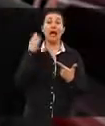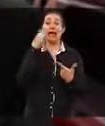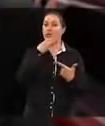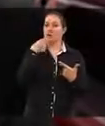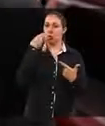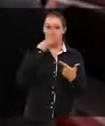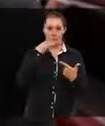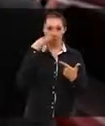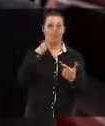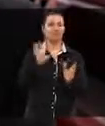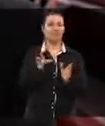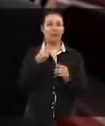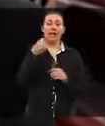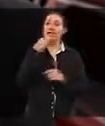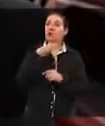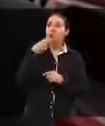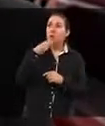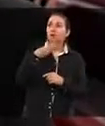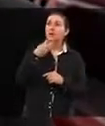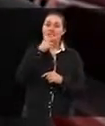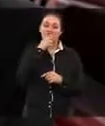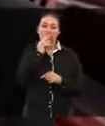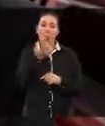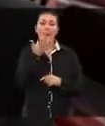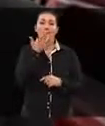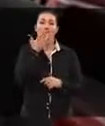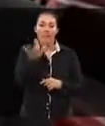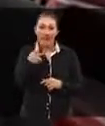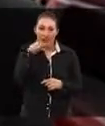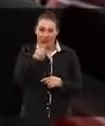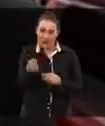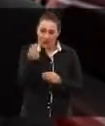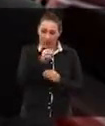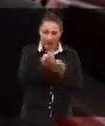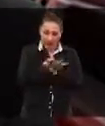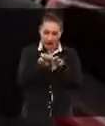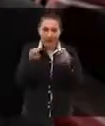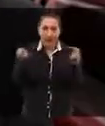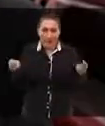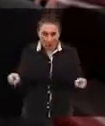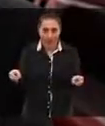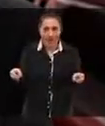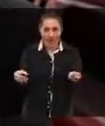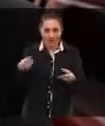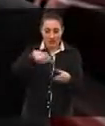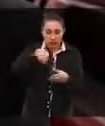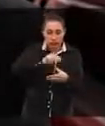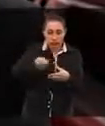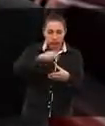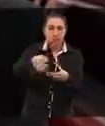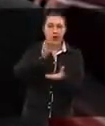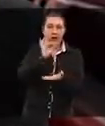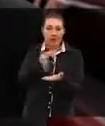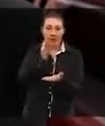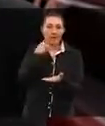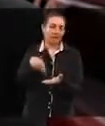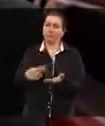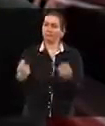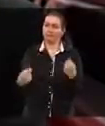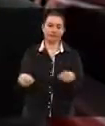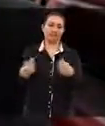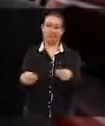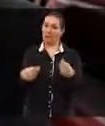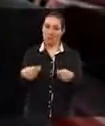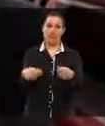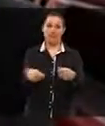precisa. Açúcares, a gente não precisa de açúcares simples, né? O açucralose, açúcar de mesa,